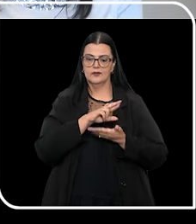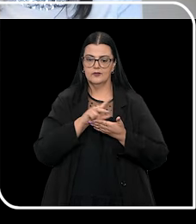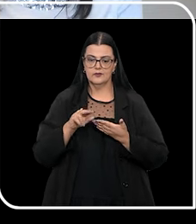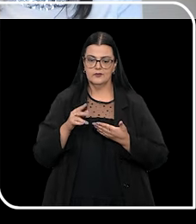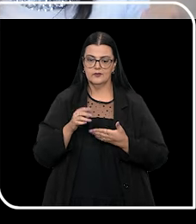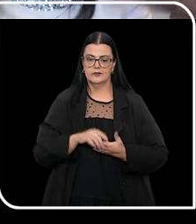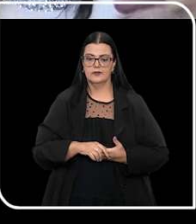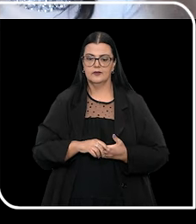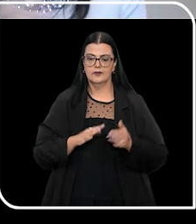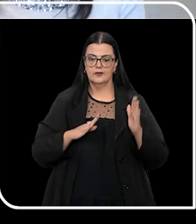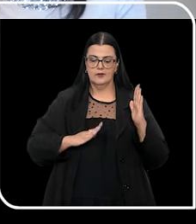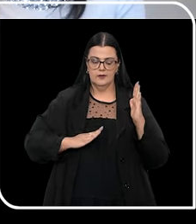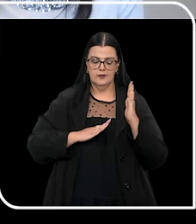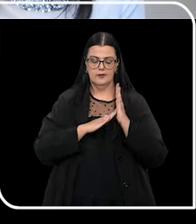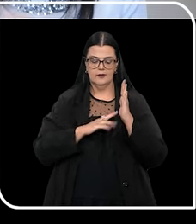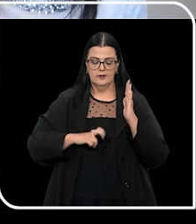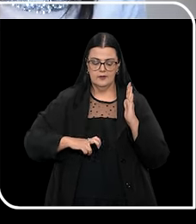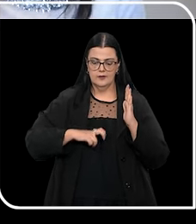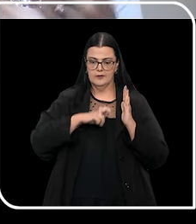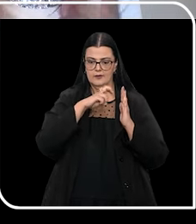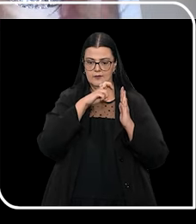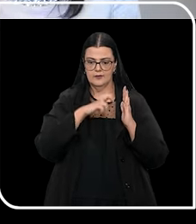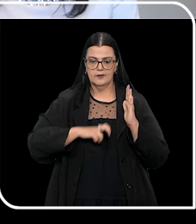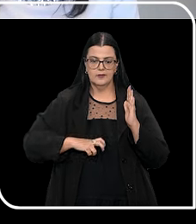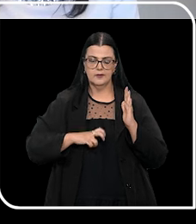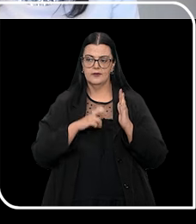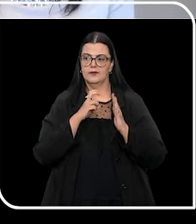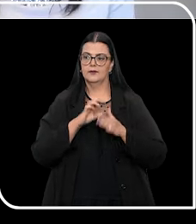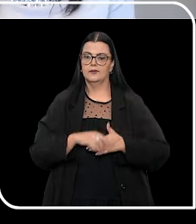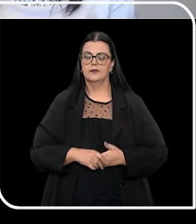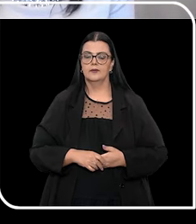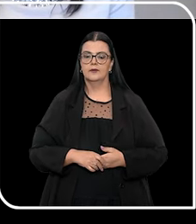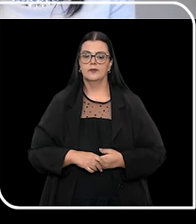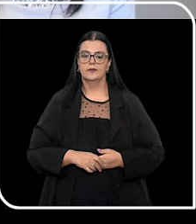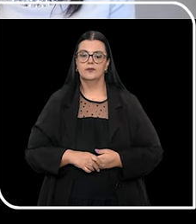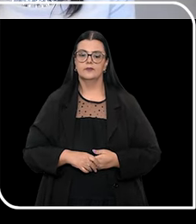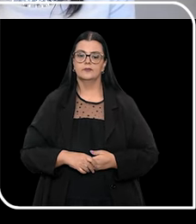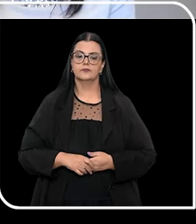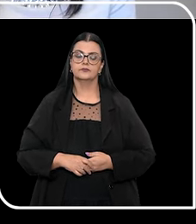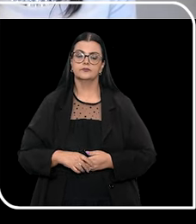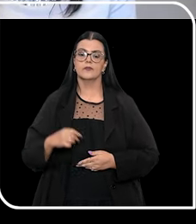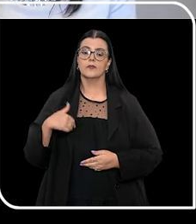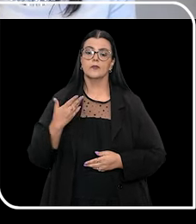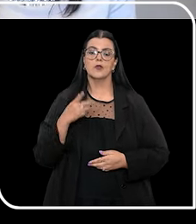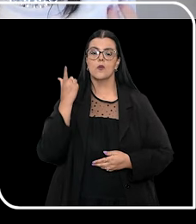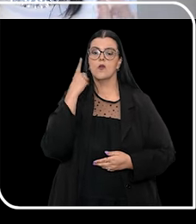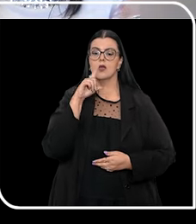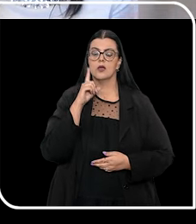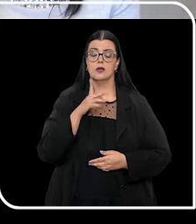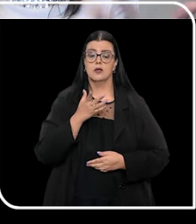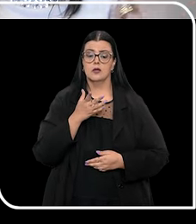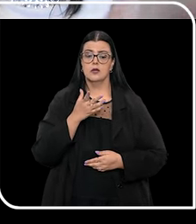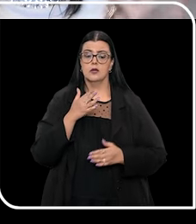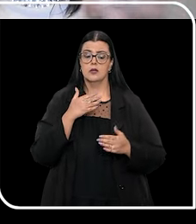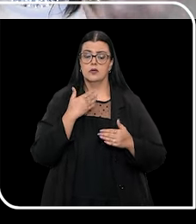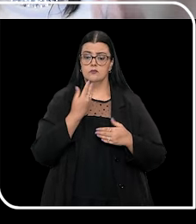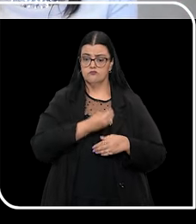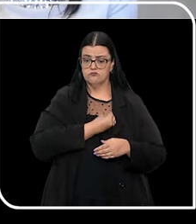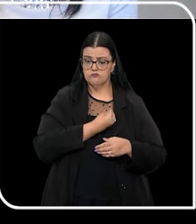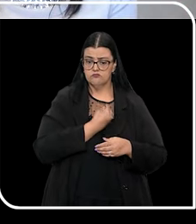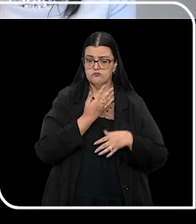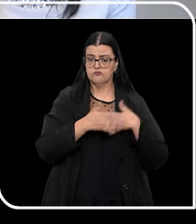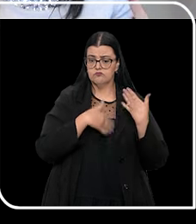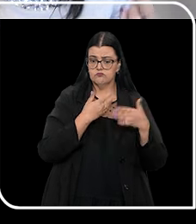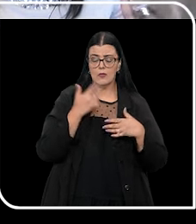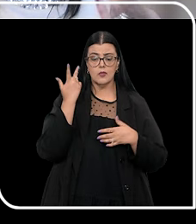filhas assim tem vários modelos ela vem com a rampinha que aí você faz o o acesso Então se a gente colocar isso no dia a